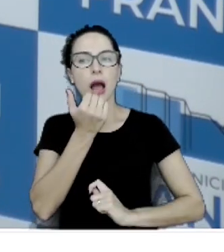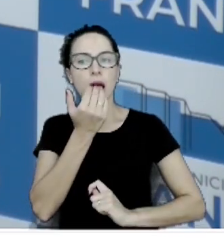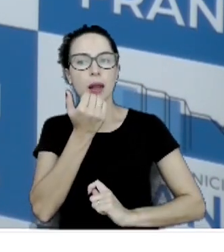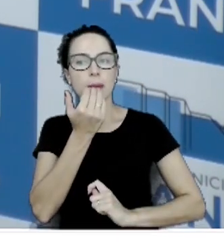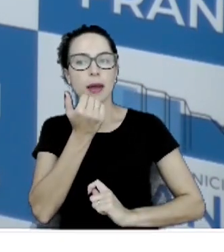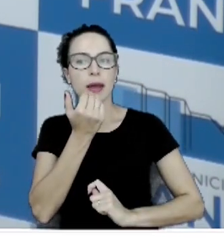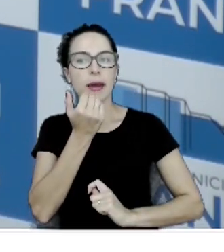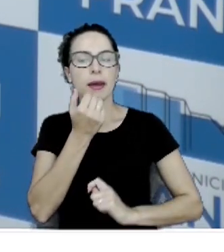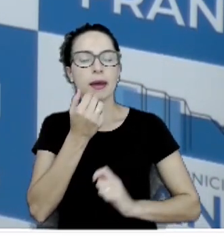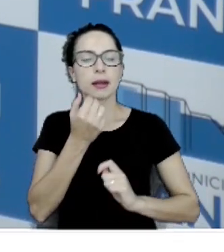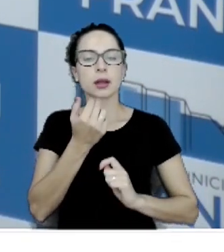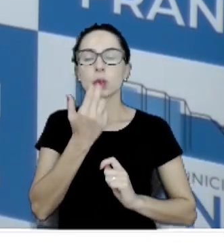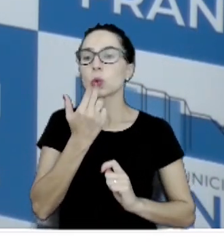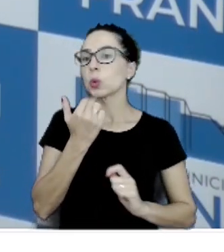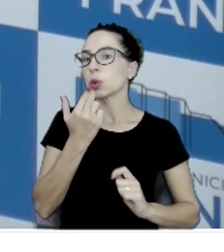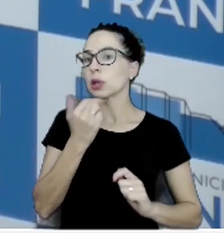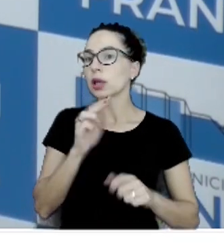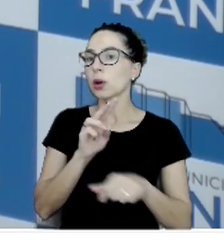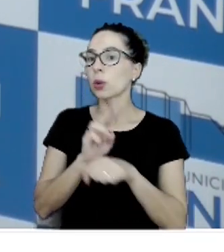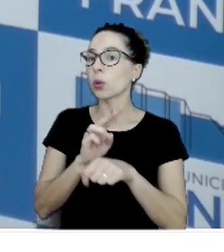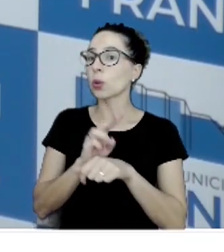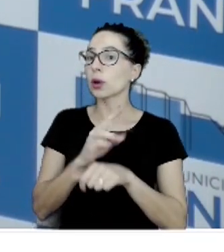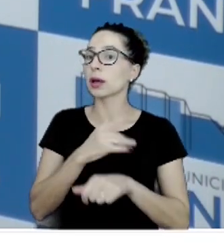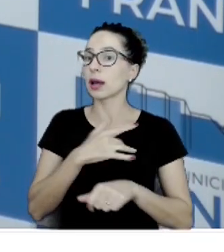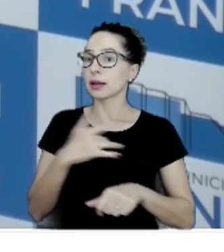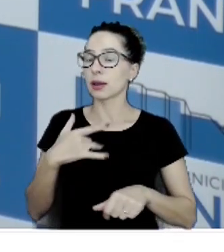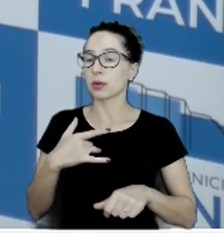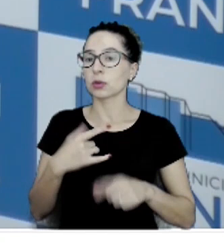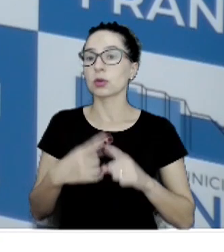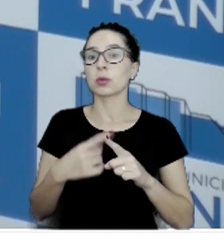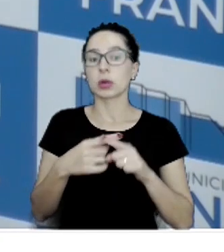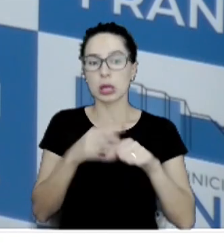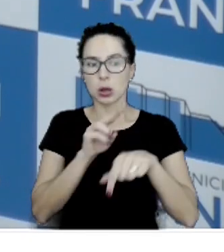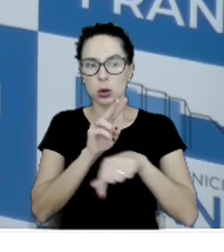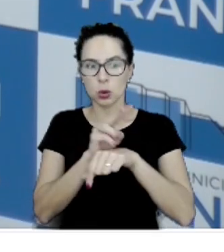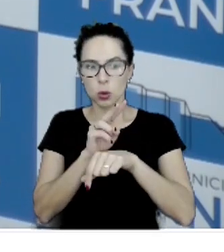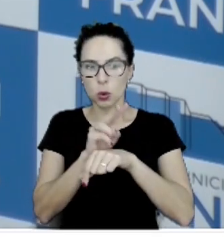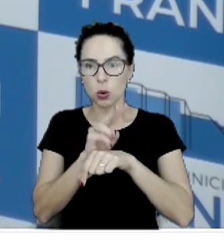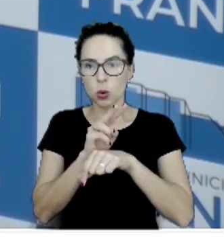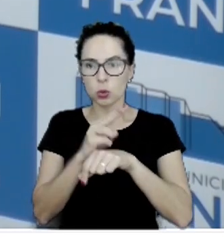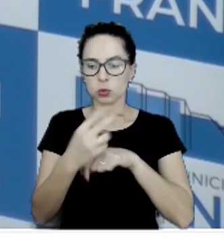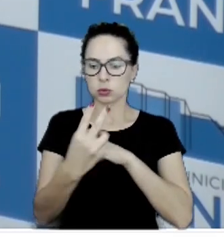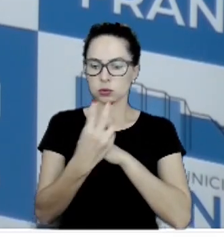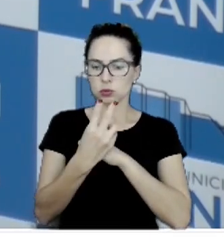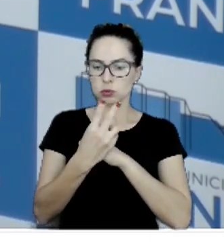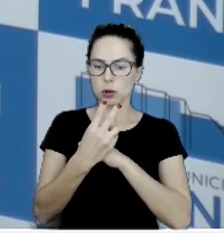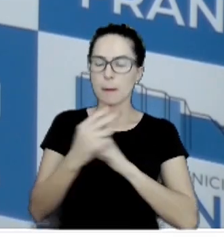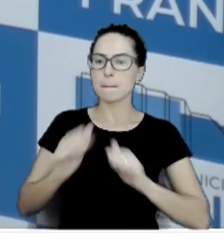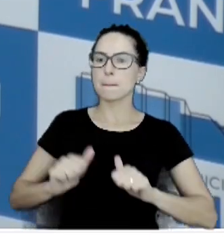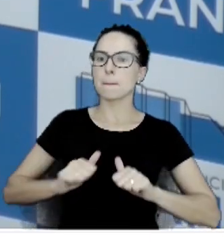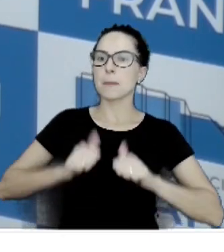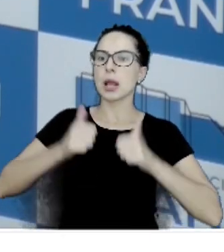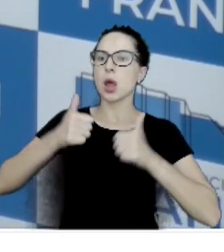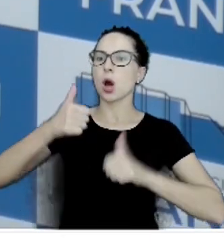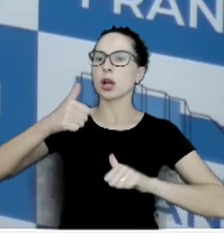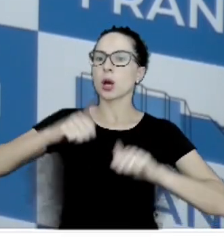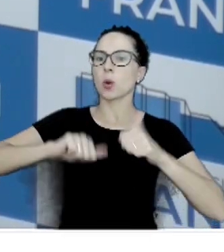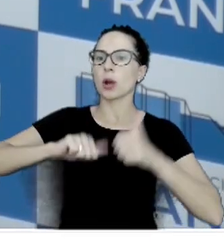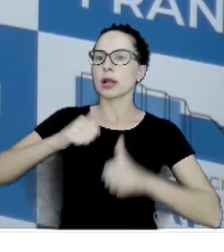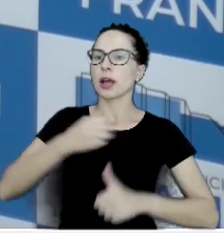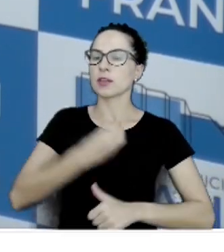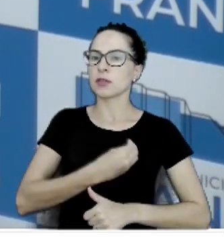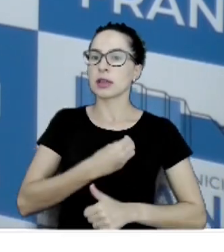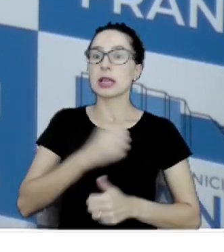saúde, porque quando se cuida, você tem uma melhora na qualidade de vida, quem pratica esporte fica